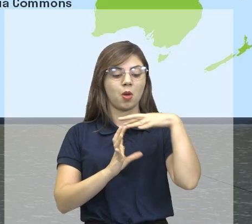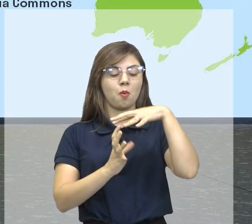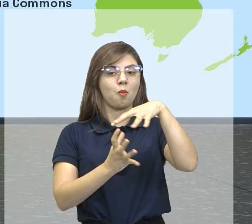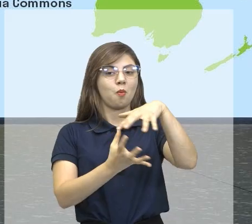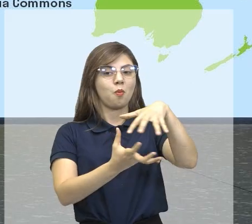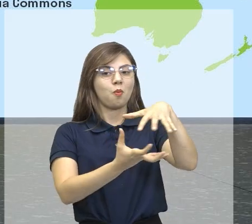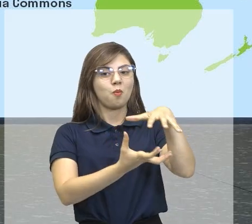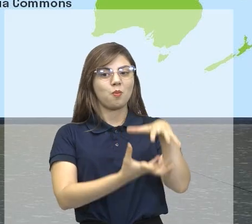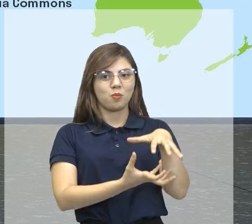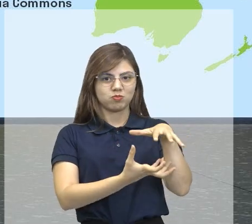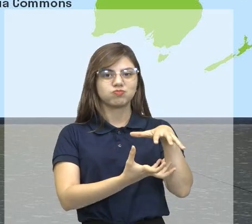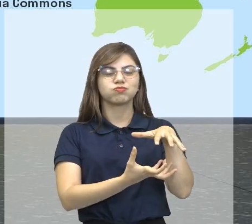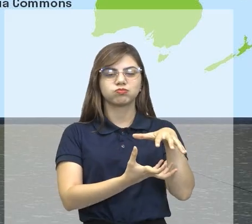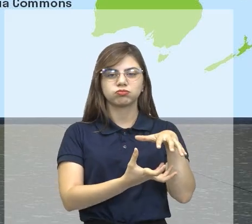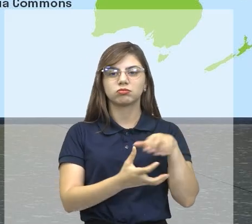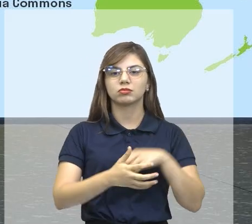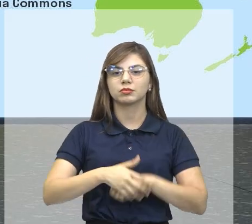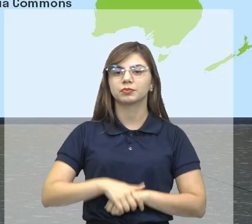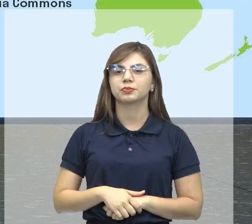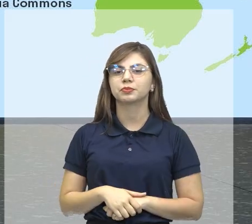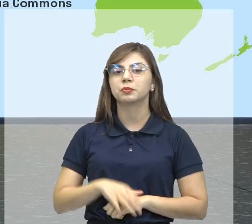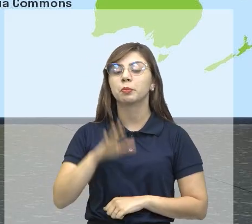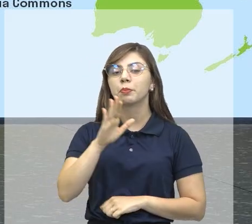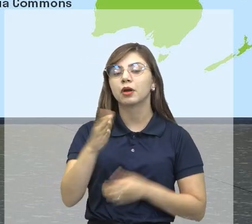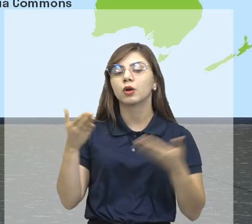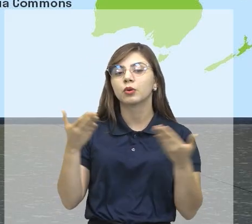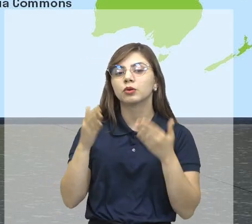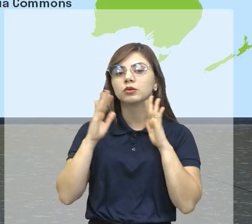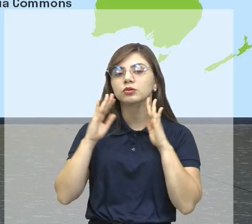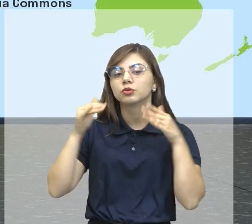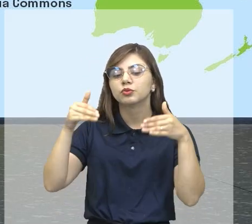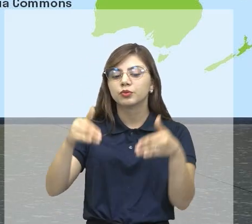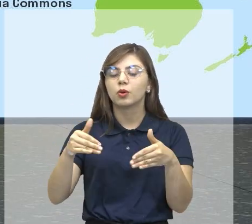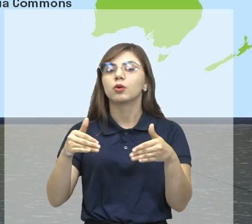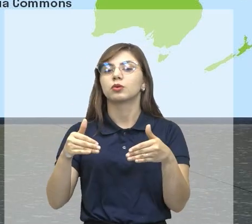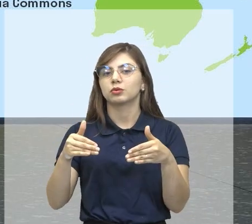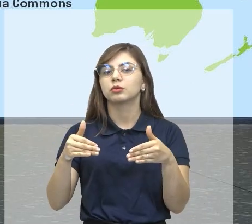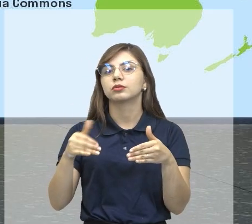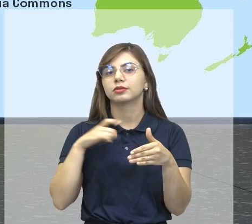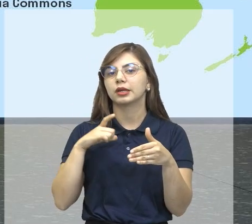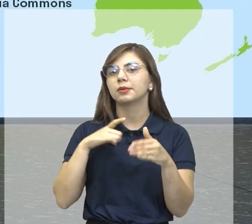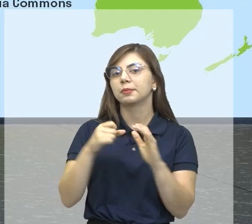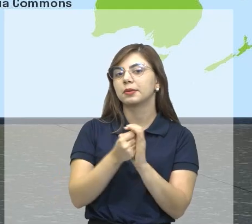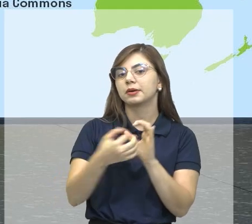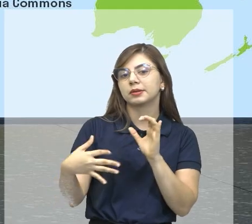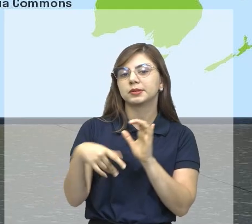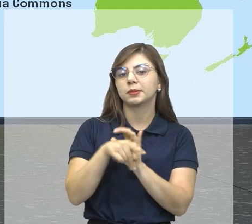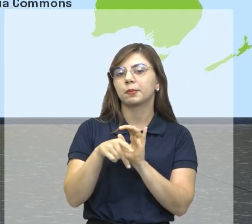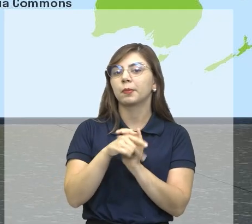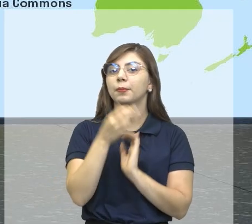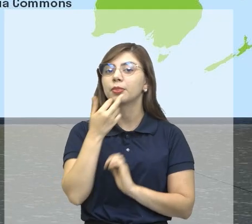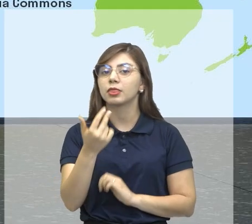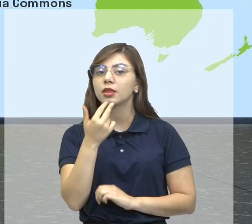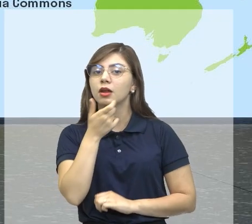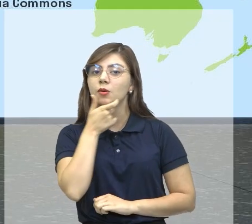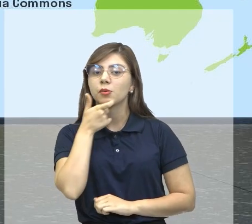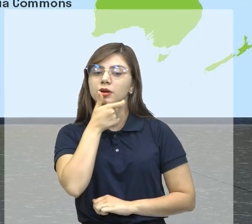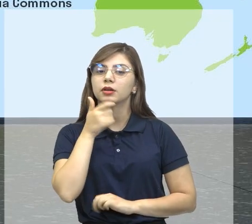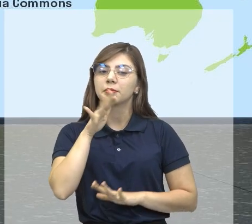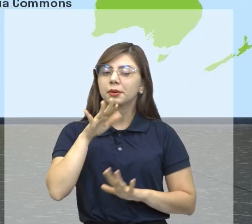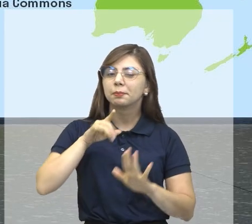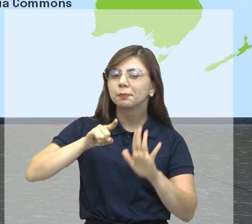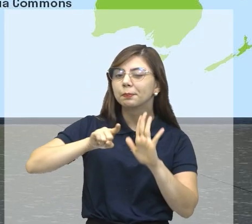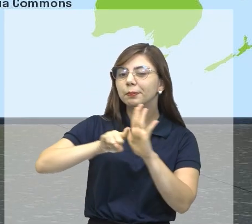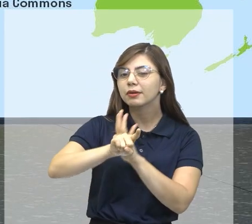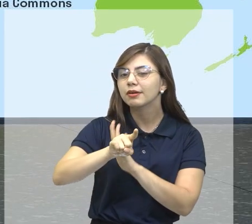global. Bom, mas a gente vai falar especificamente sobre um aspecto da língua inglesa. Vamos conferir aqui comigo. Perguntinha